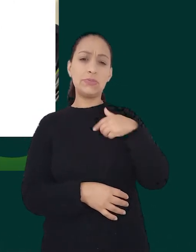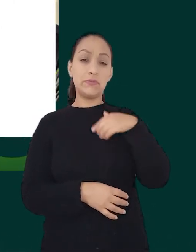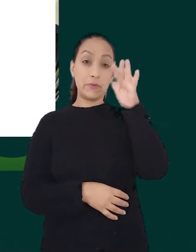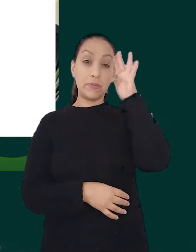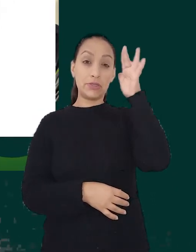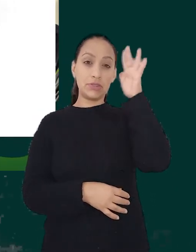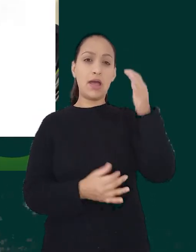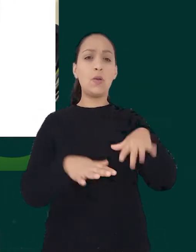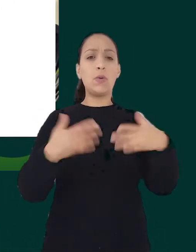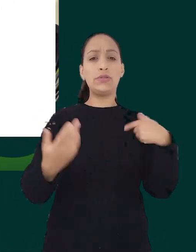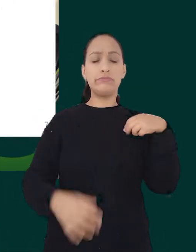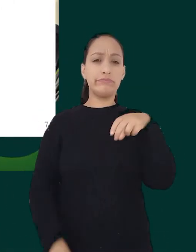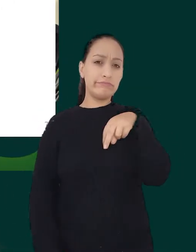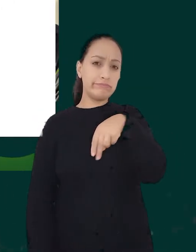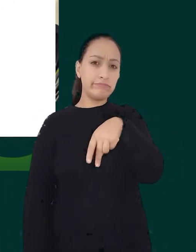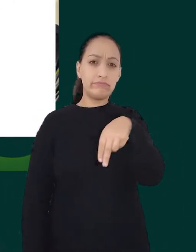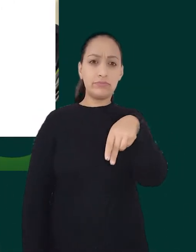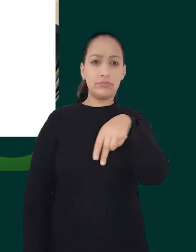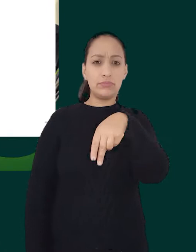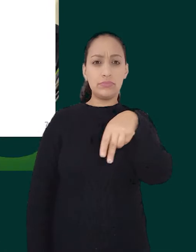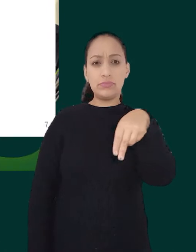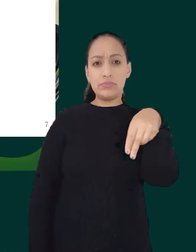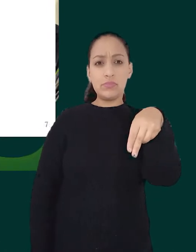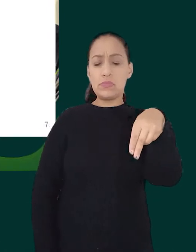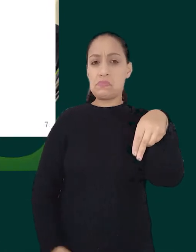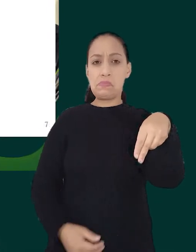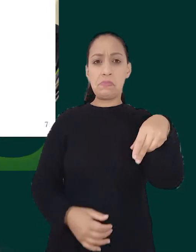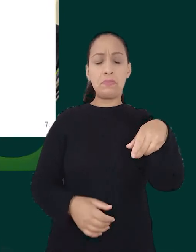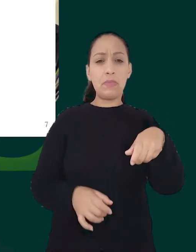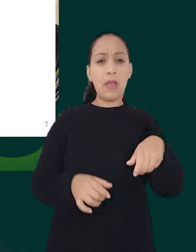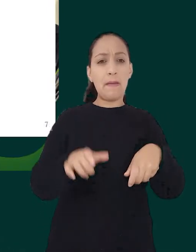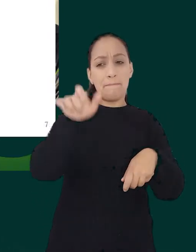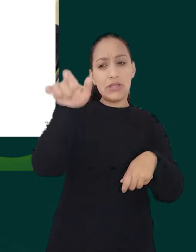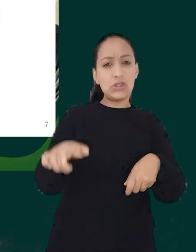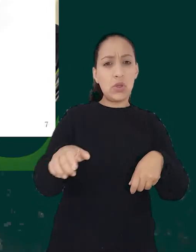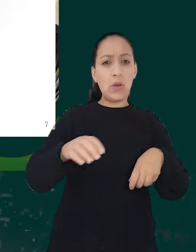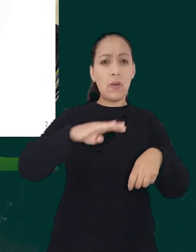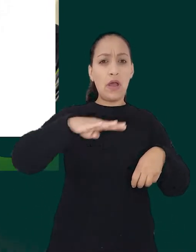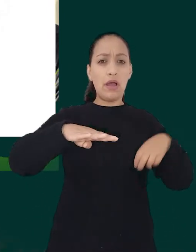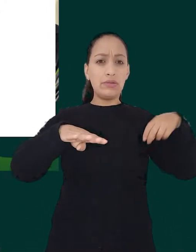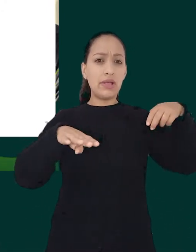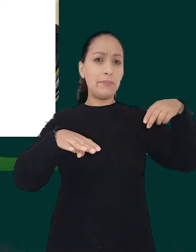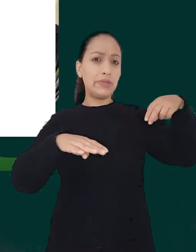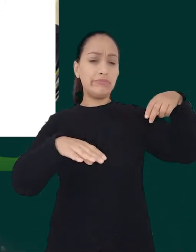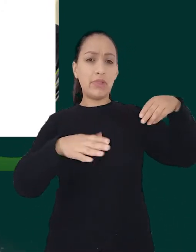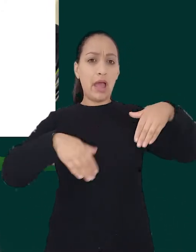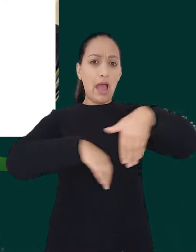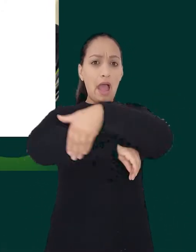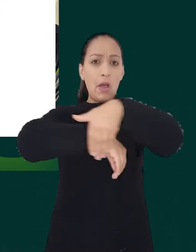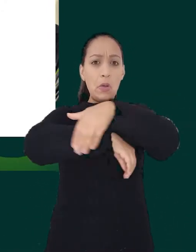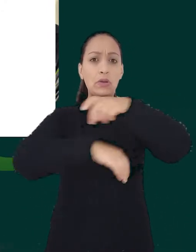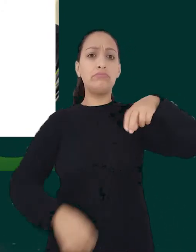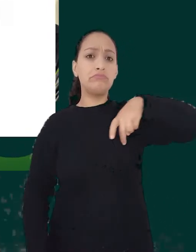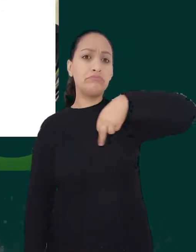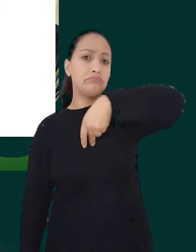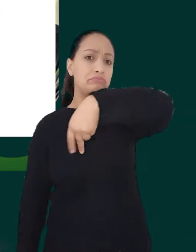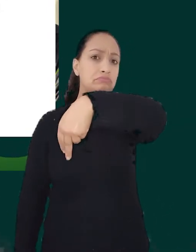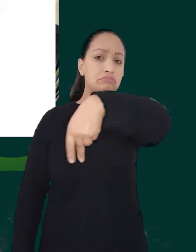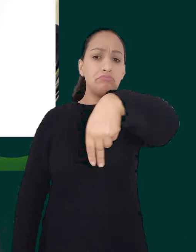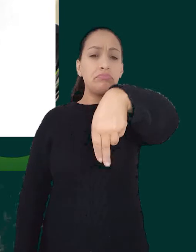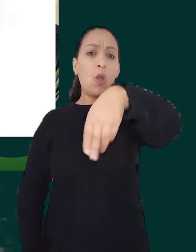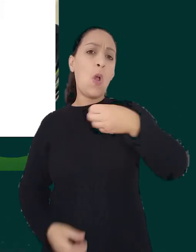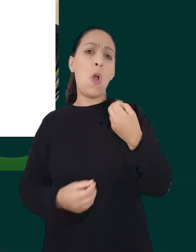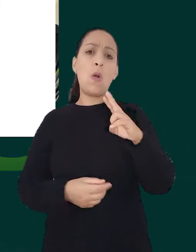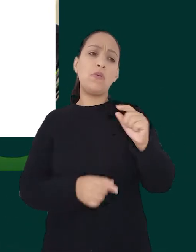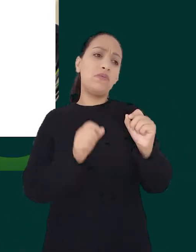jogos. Quando ele está caminhando similar a uma pessoa atravessando a rua, ou uma pessoa que está fazendo alguma questão